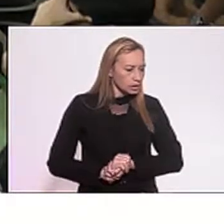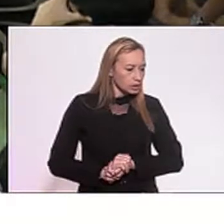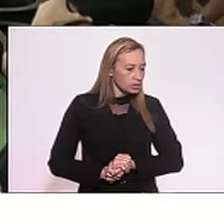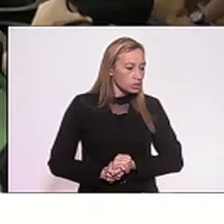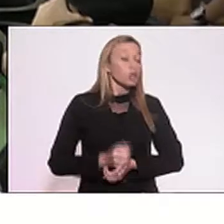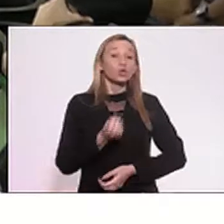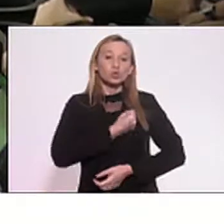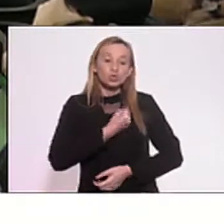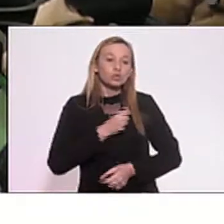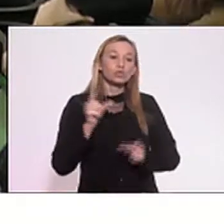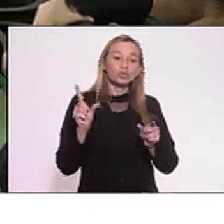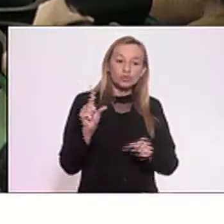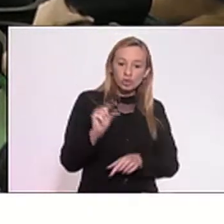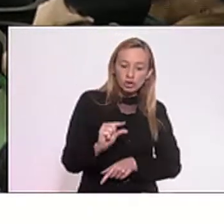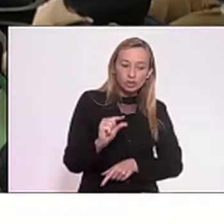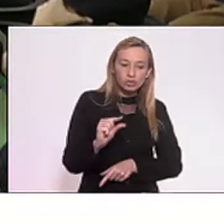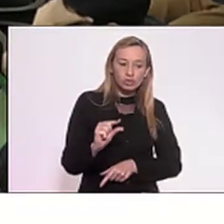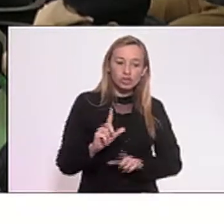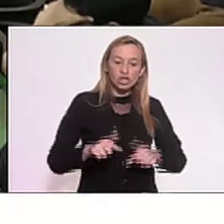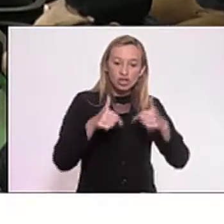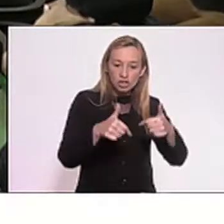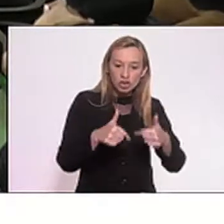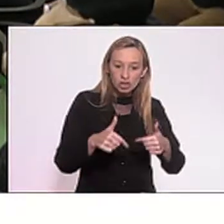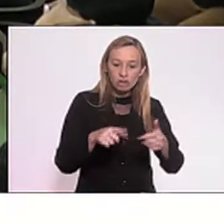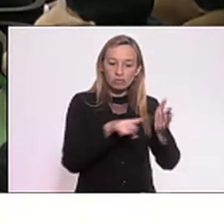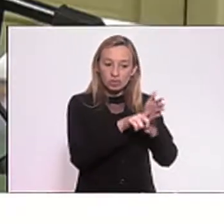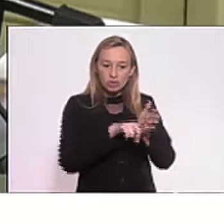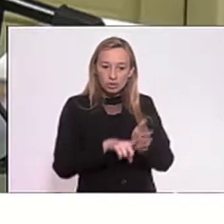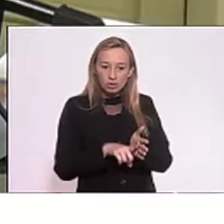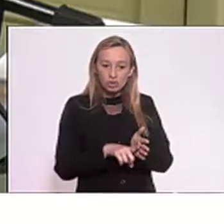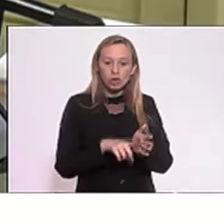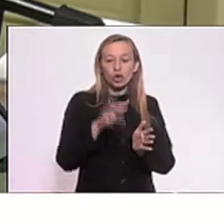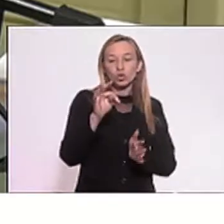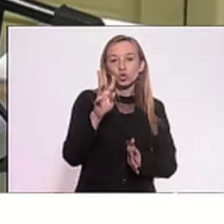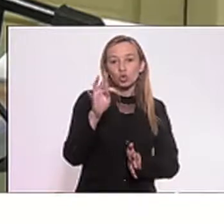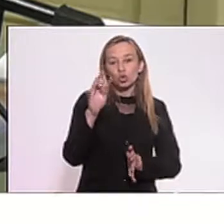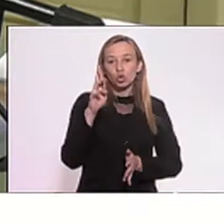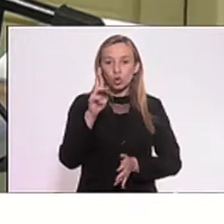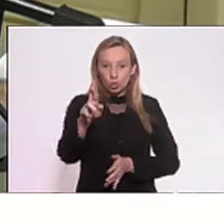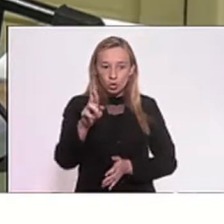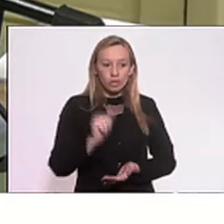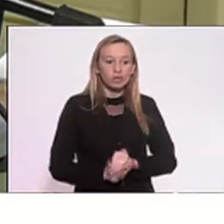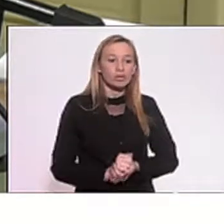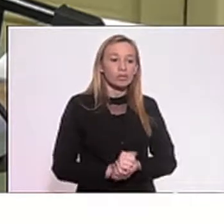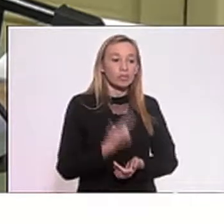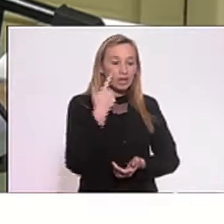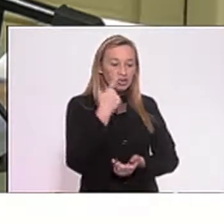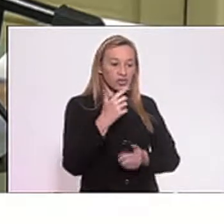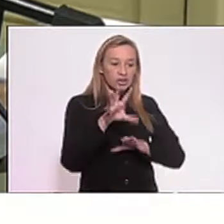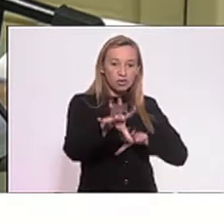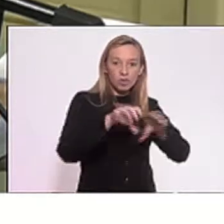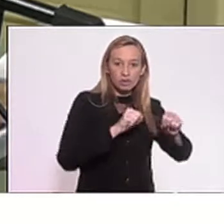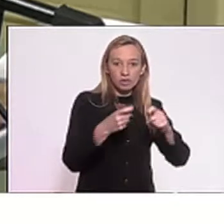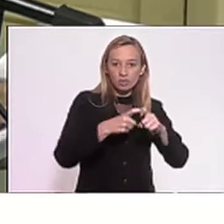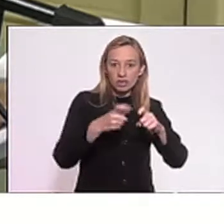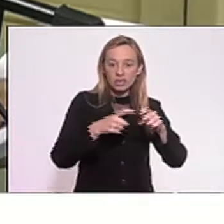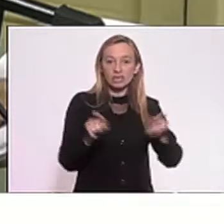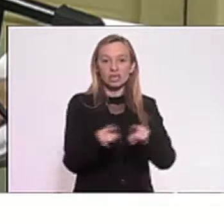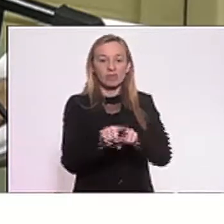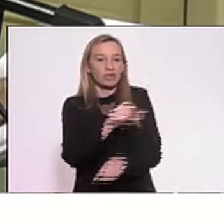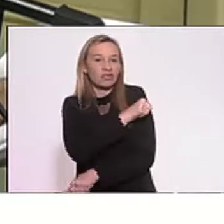Estabelecer um número mínimo de procedimentos supervisionados por tutor para habilitar a formatura em medicina e